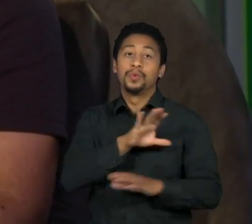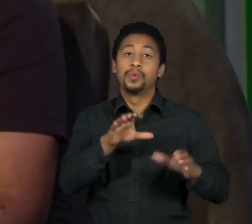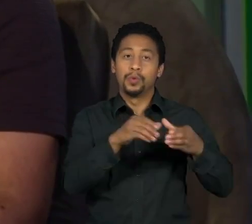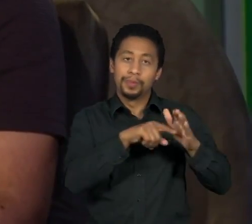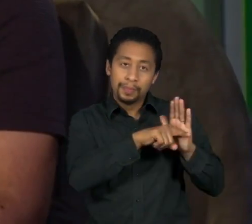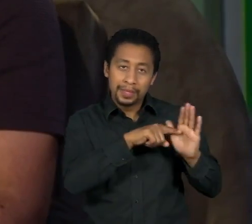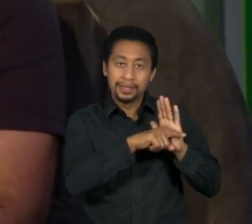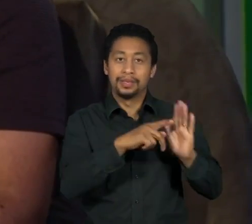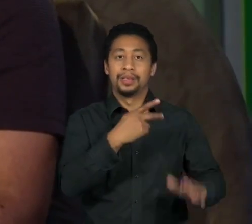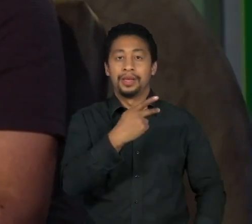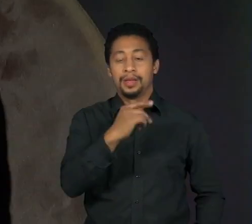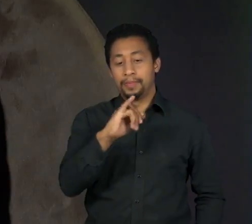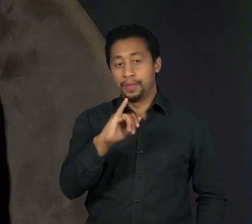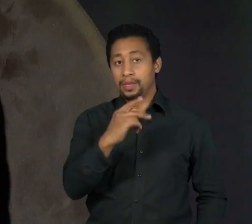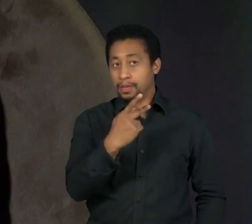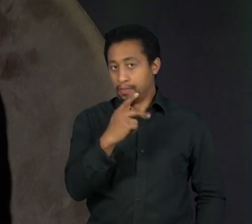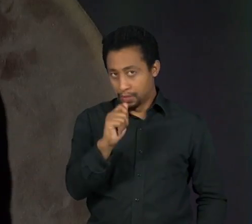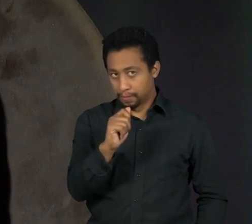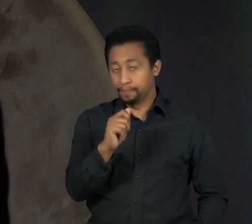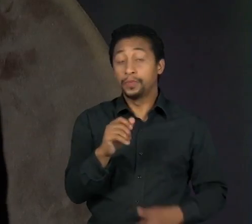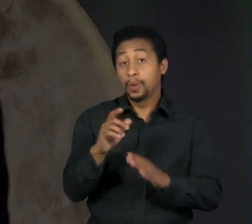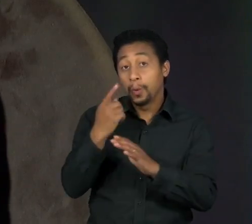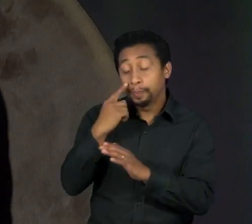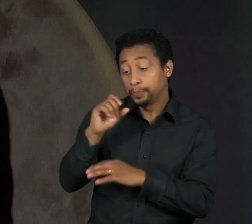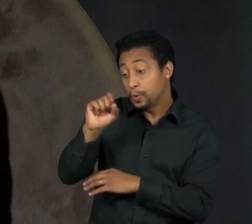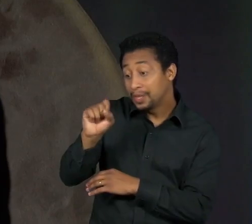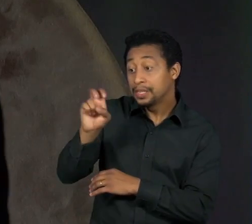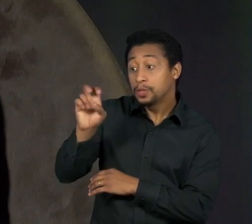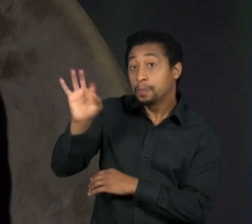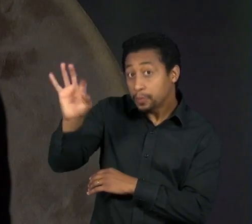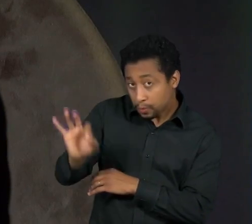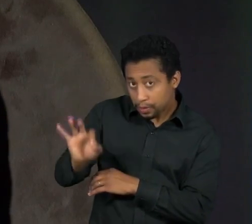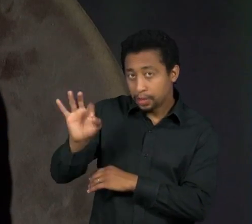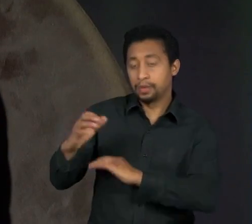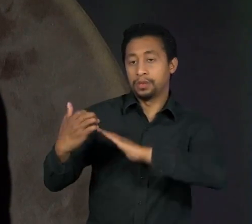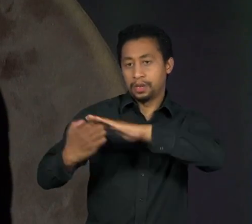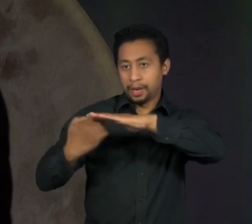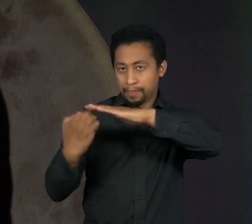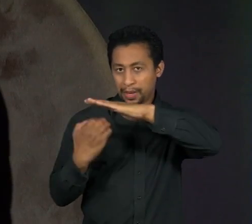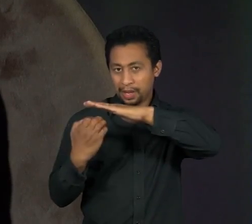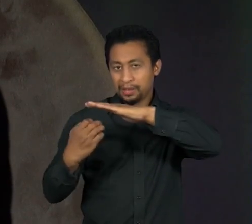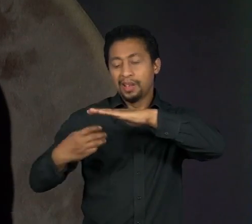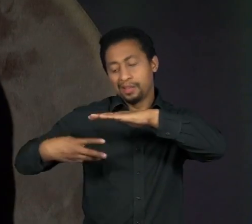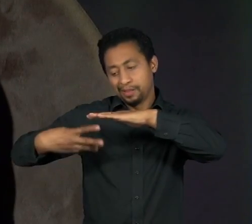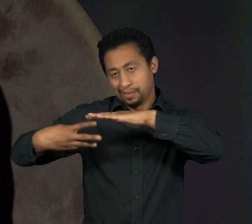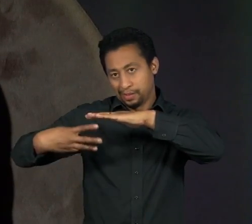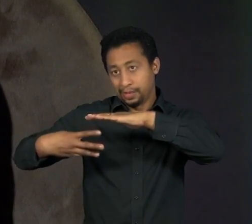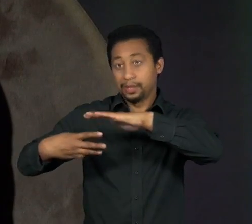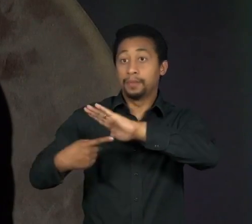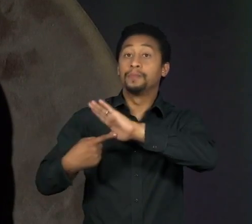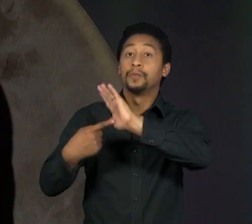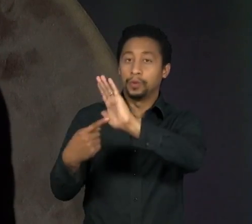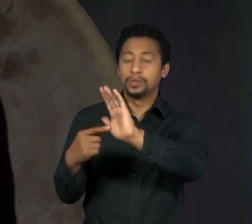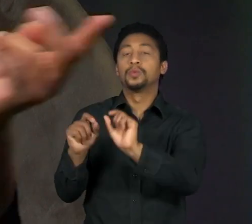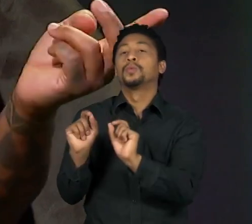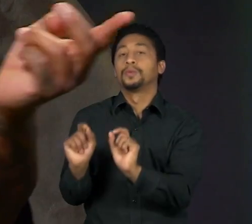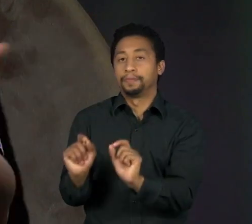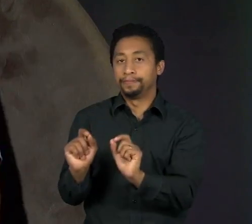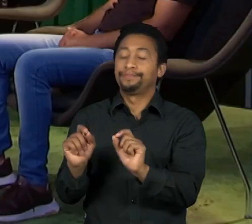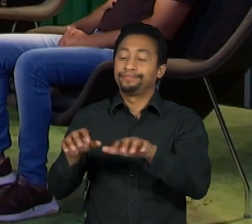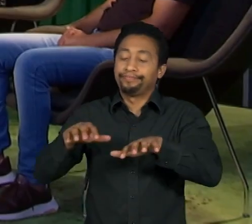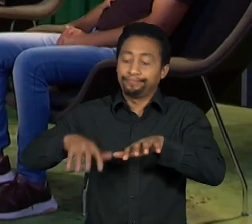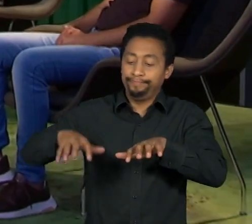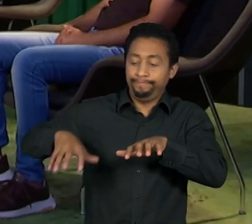torno de 60% das organizações que operam no terceiro setor, principalmente aquelas de base comunitária e territorial, que estão dentro